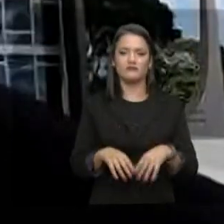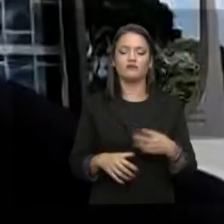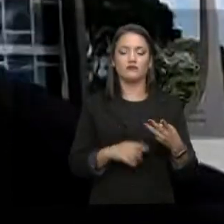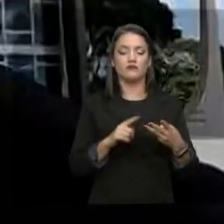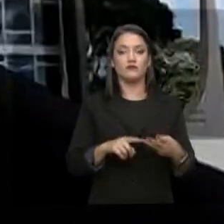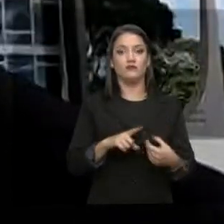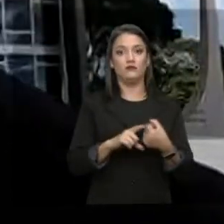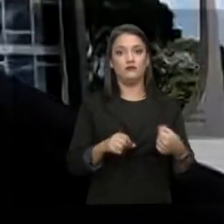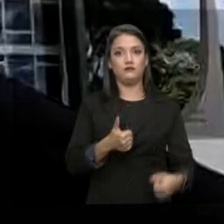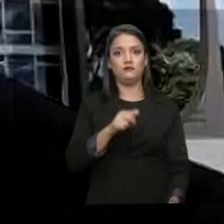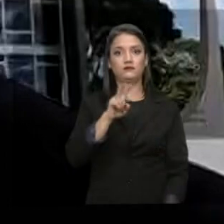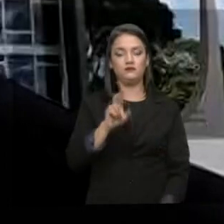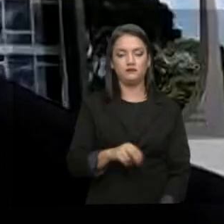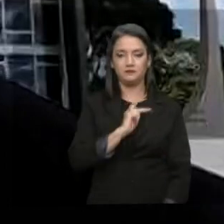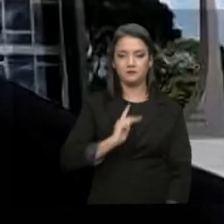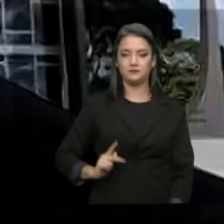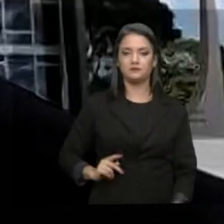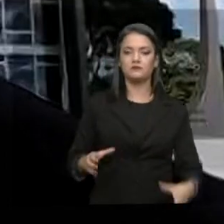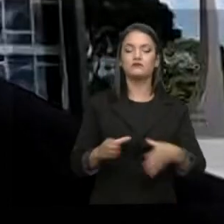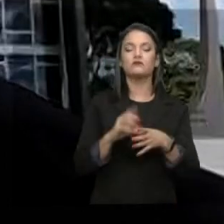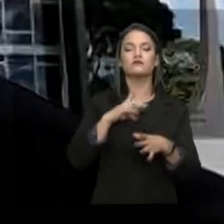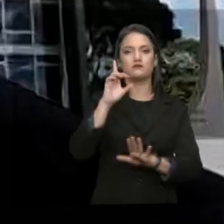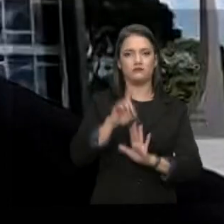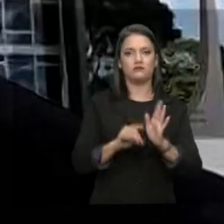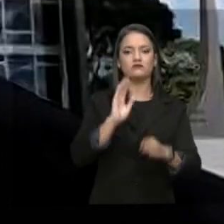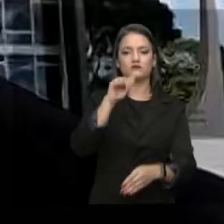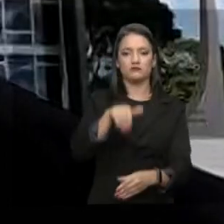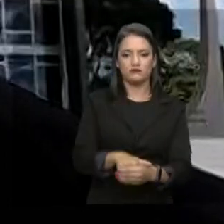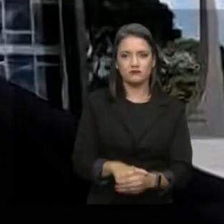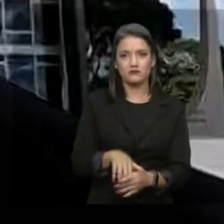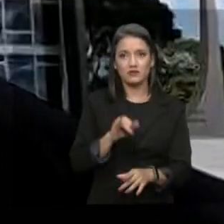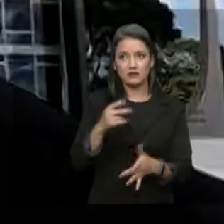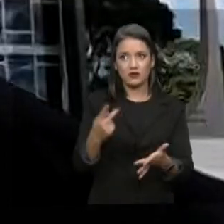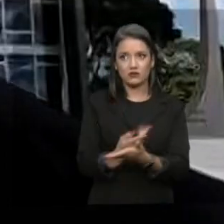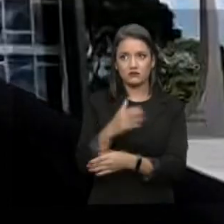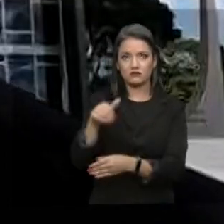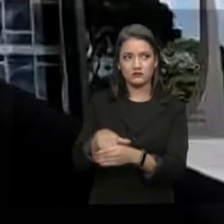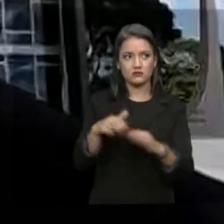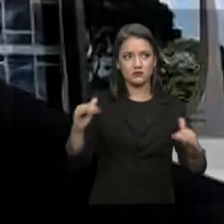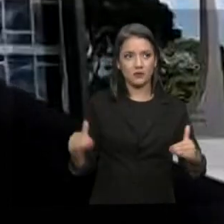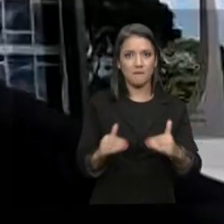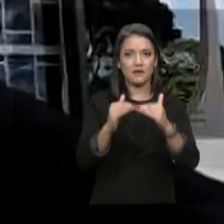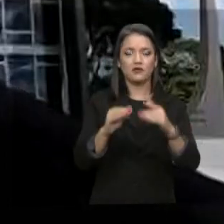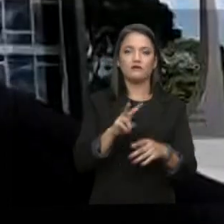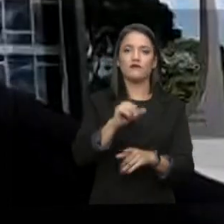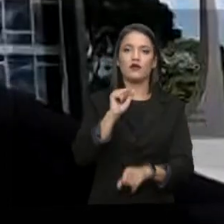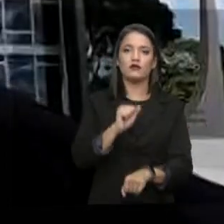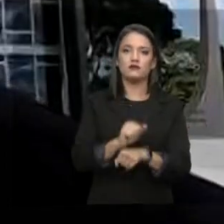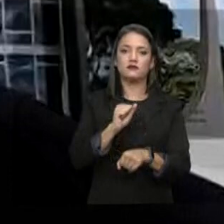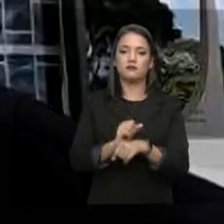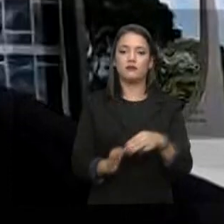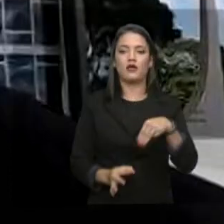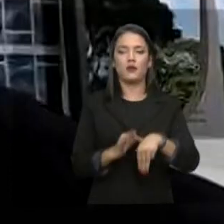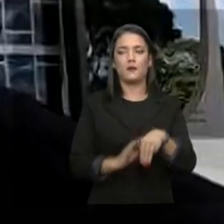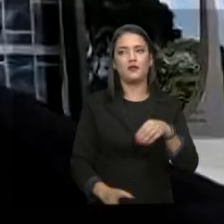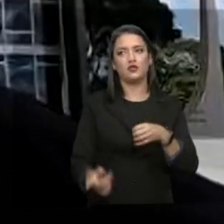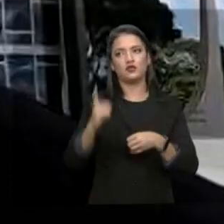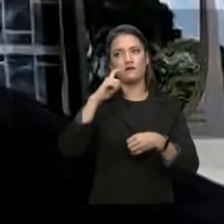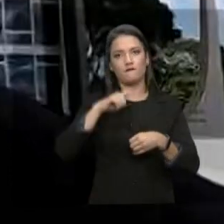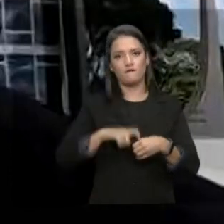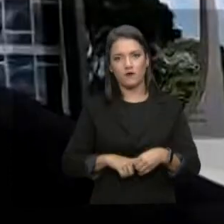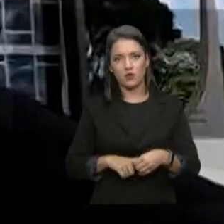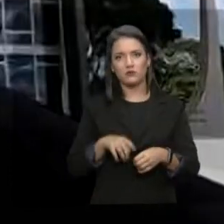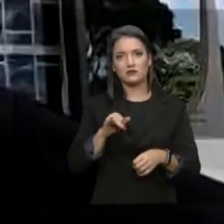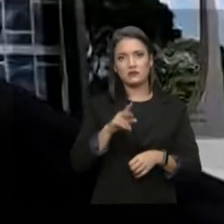sempre o direito a voto. Se ocorrer empate, será adiada a decisão até tomar-se o voto do ministro que esteve ausente, persistindo a ausência ou